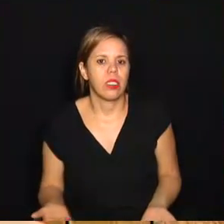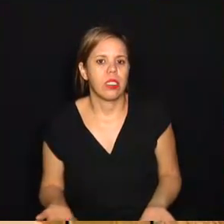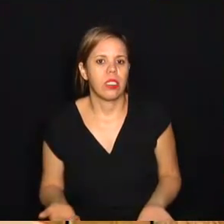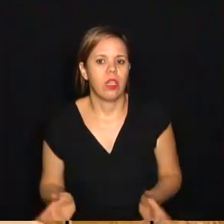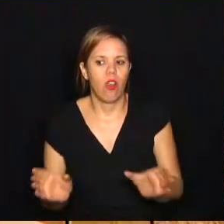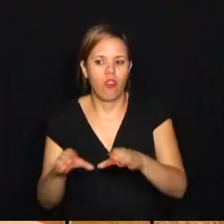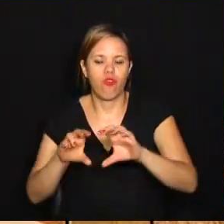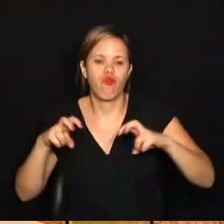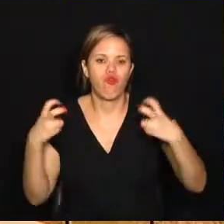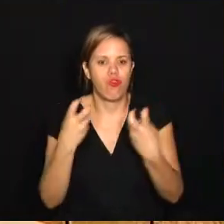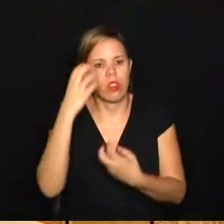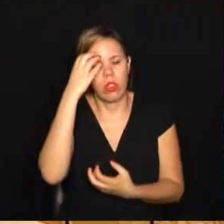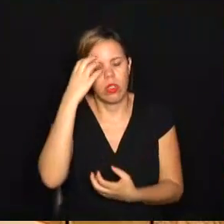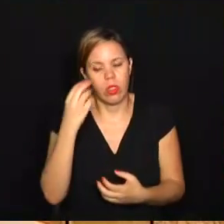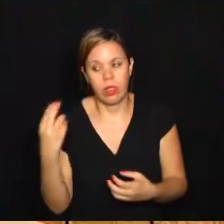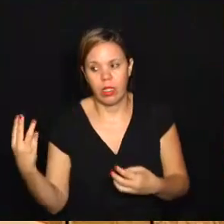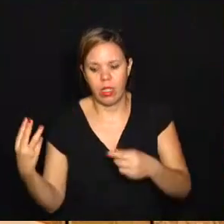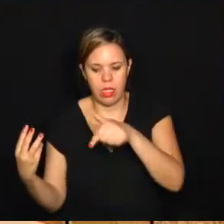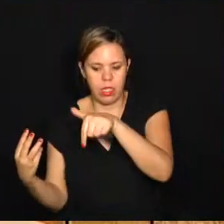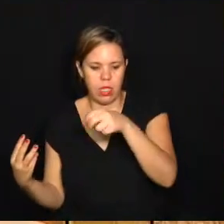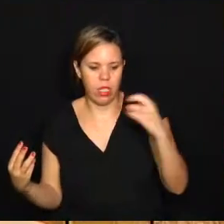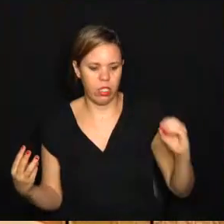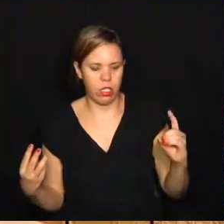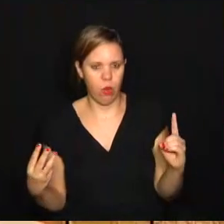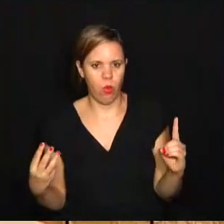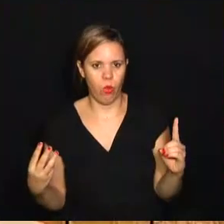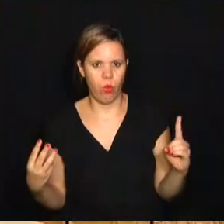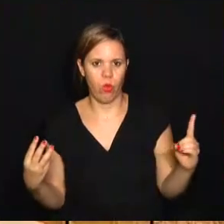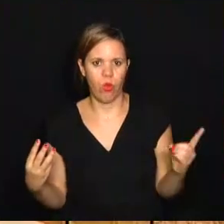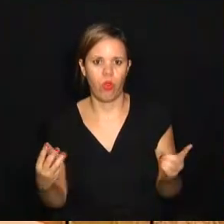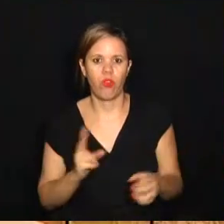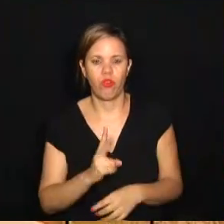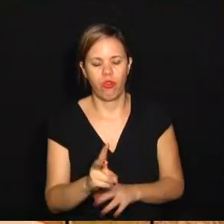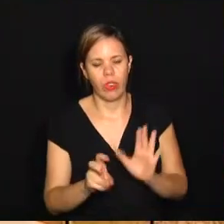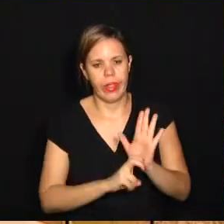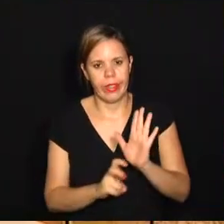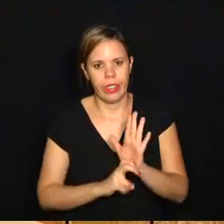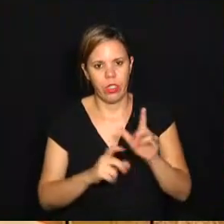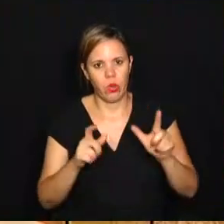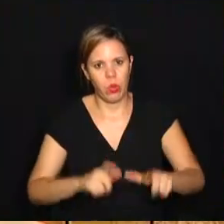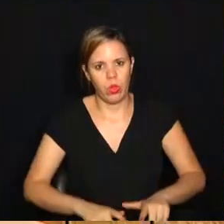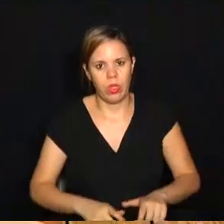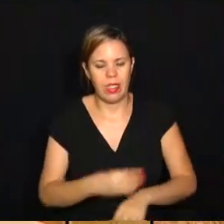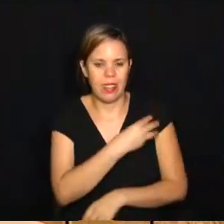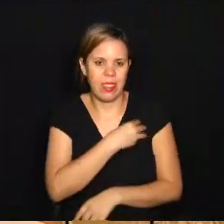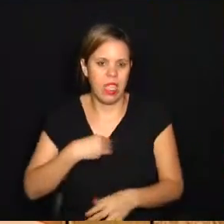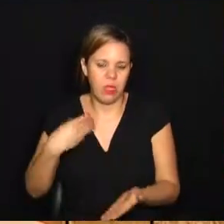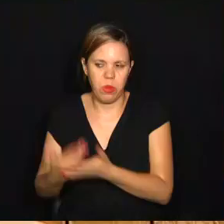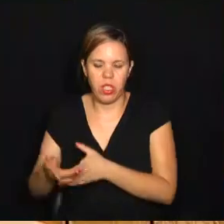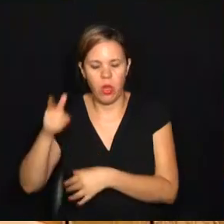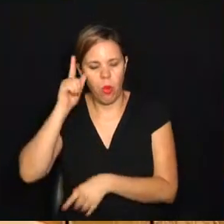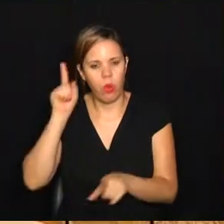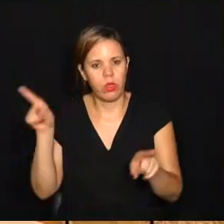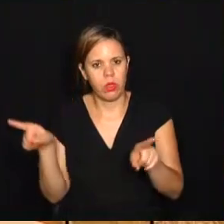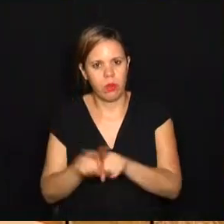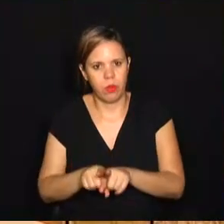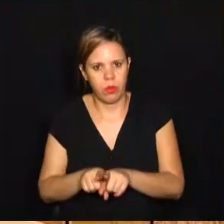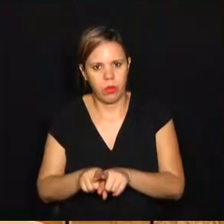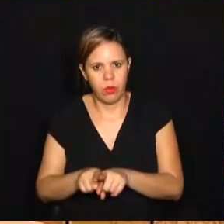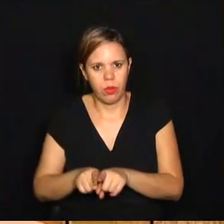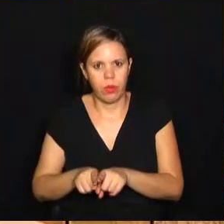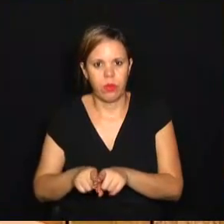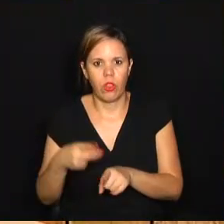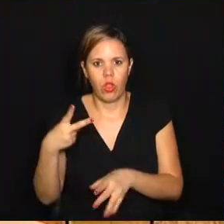por 3-1. Continua na 5ª colocação, mas como o SESI perdeu o jogo ontem também, está a